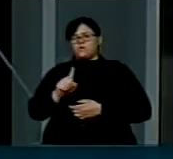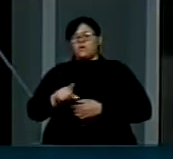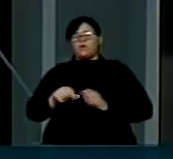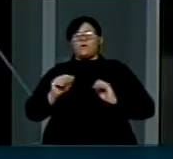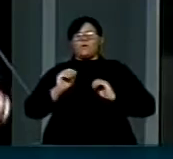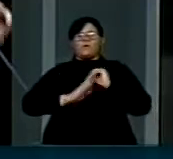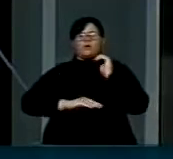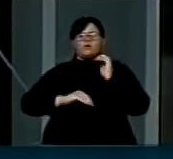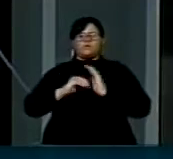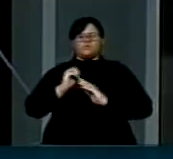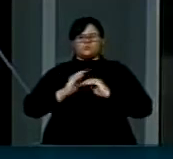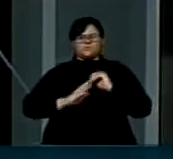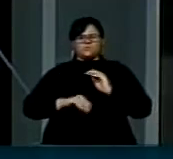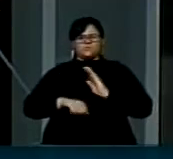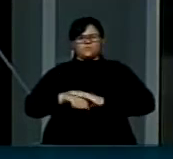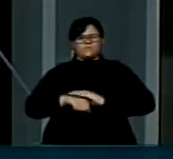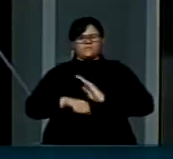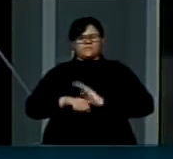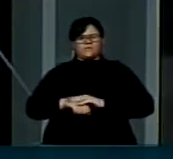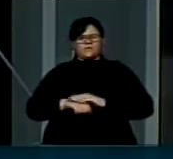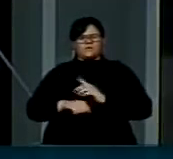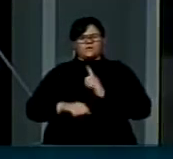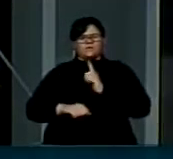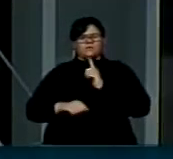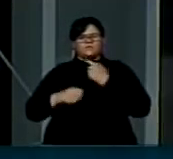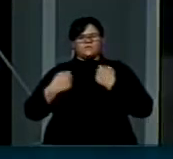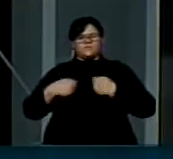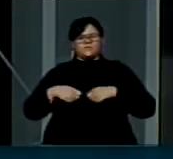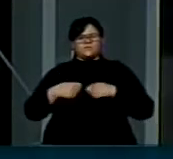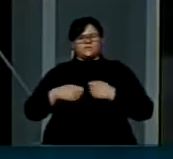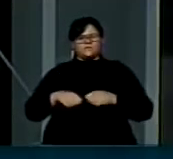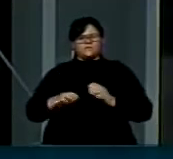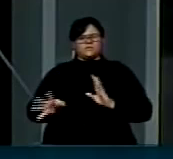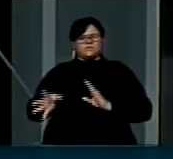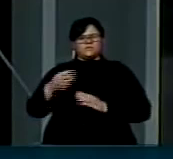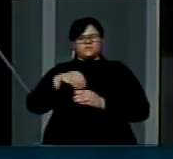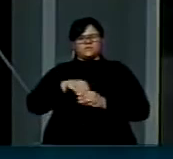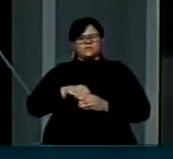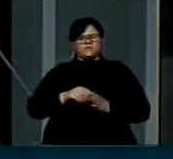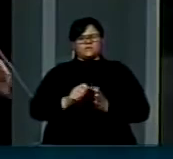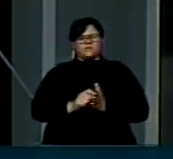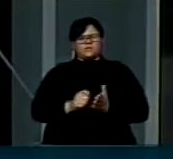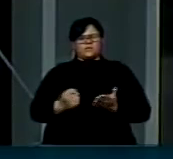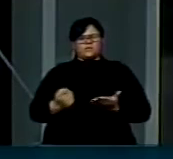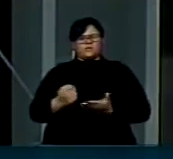que mais deve ocupar a nossa agenda de trabalho.